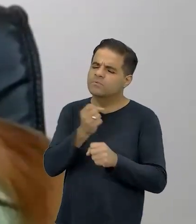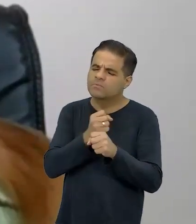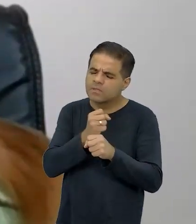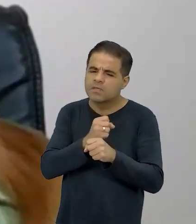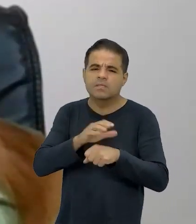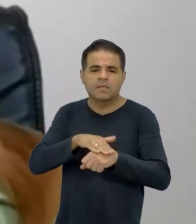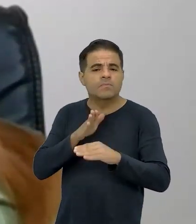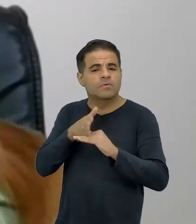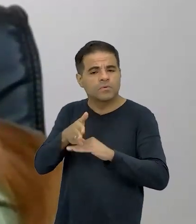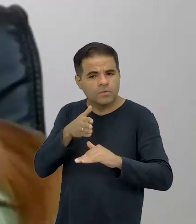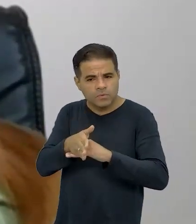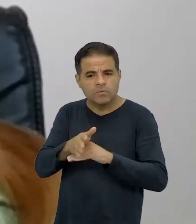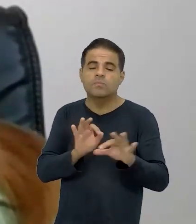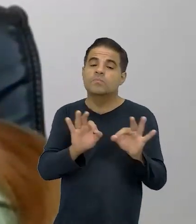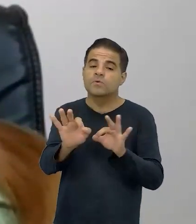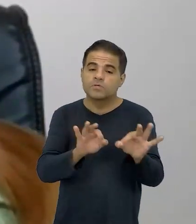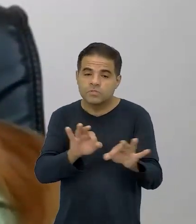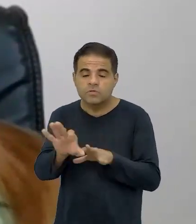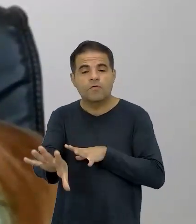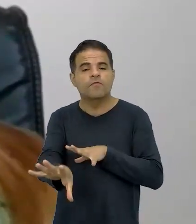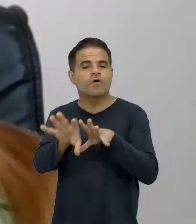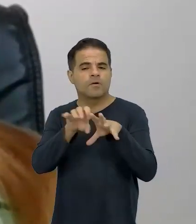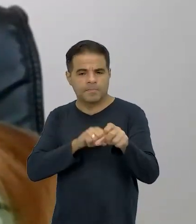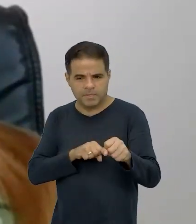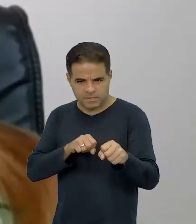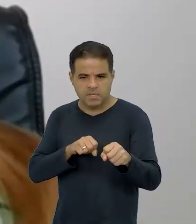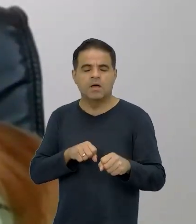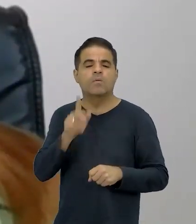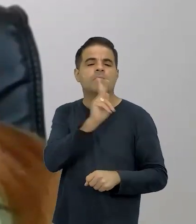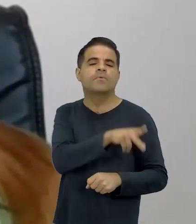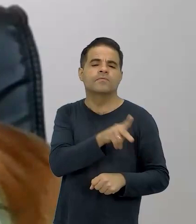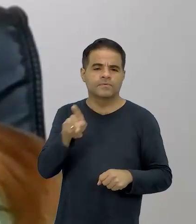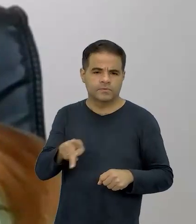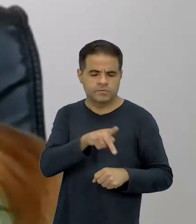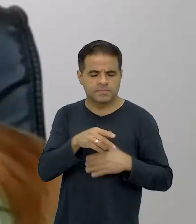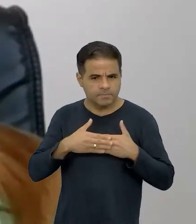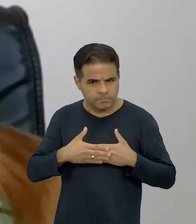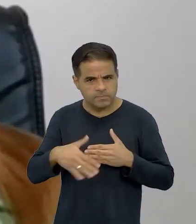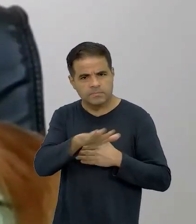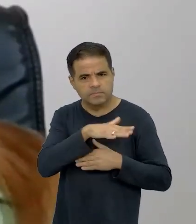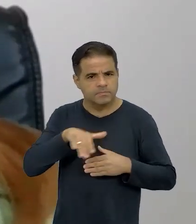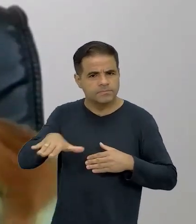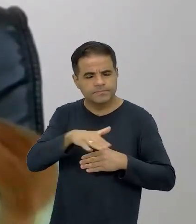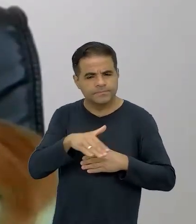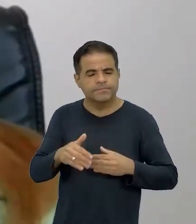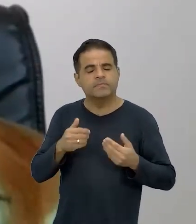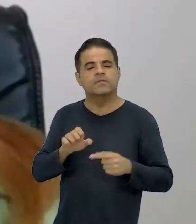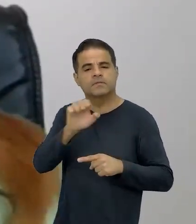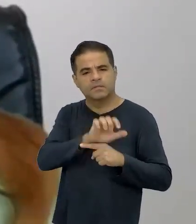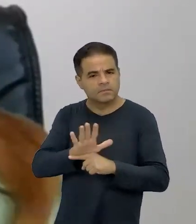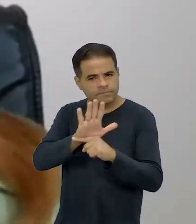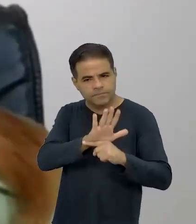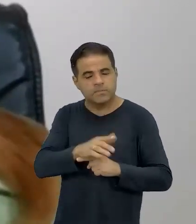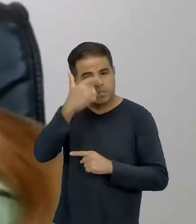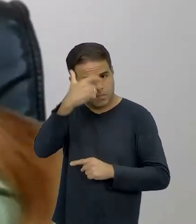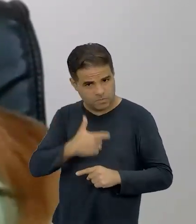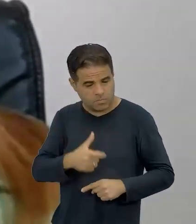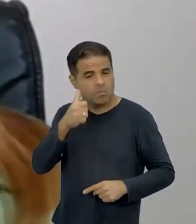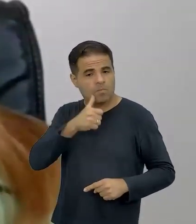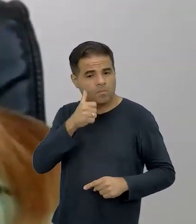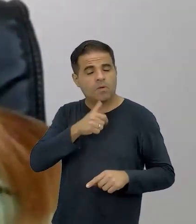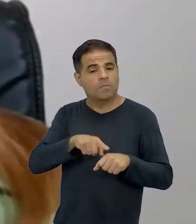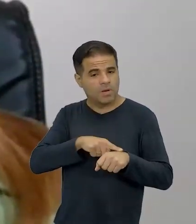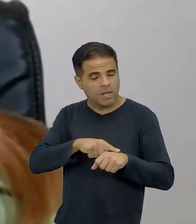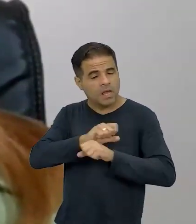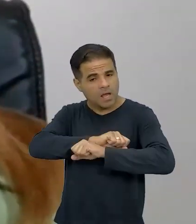eu atuo em projetos de formação de professores pela rede estadual. Eu sou uma mulher